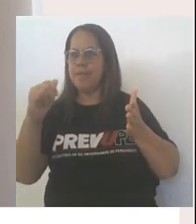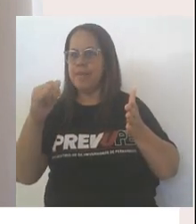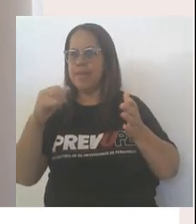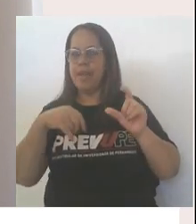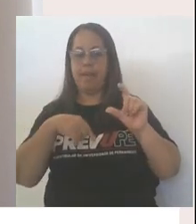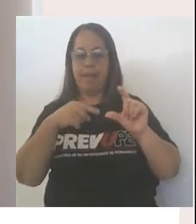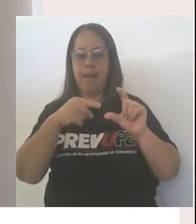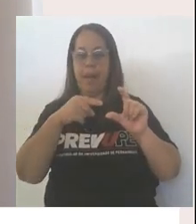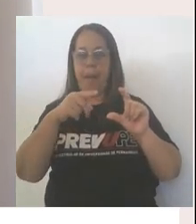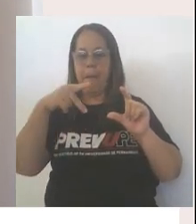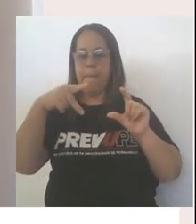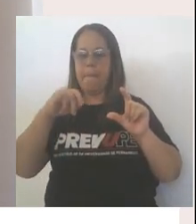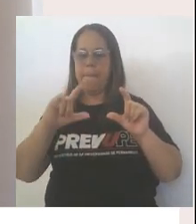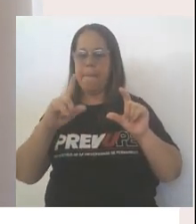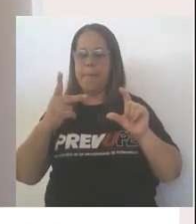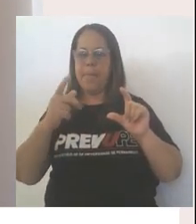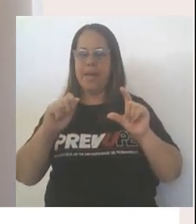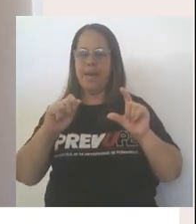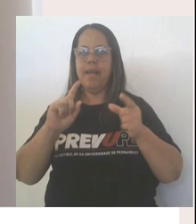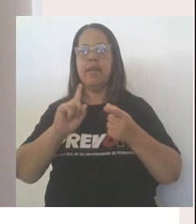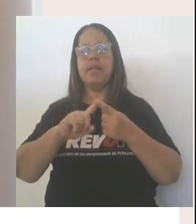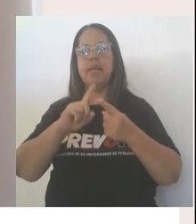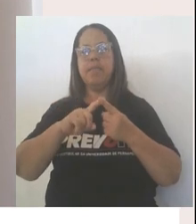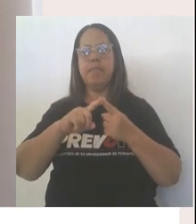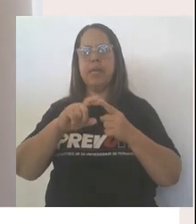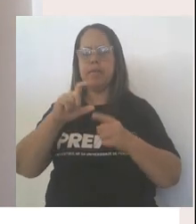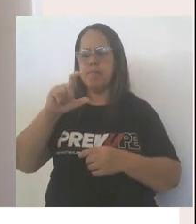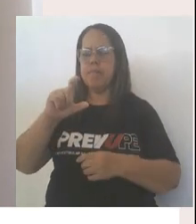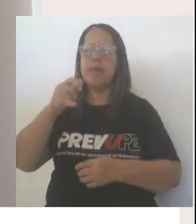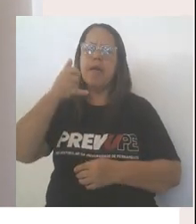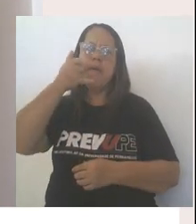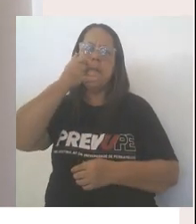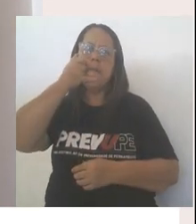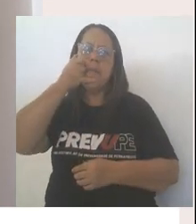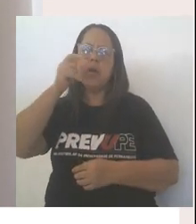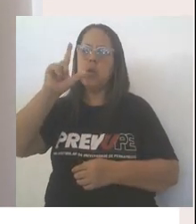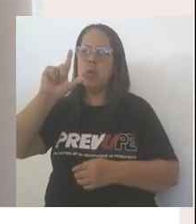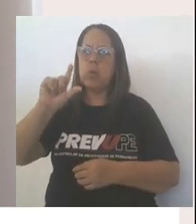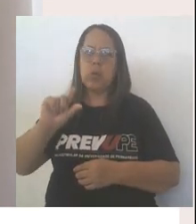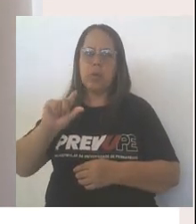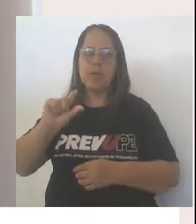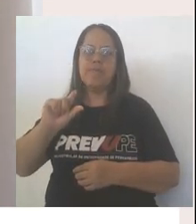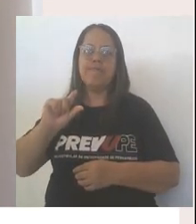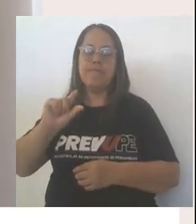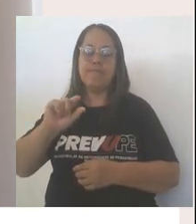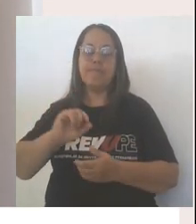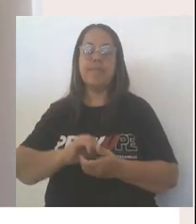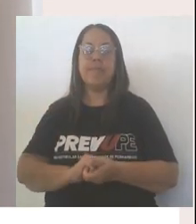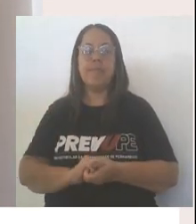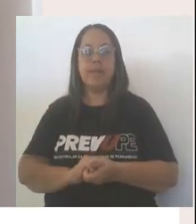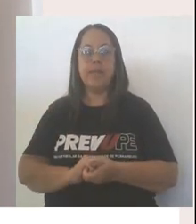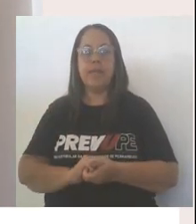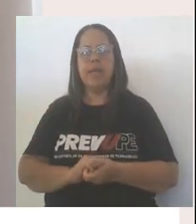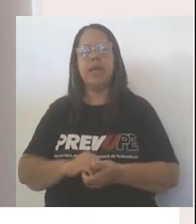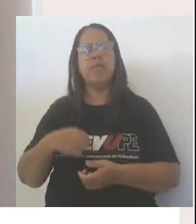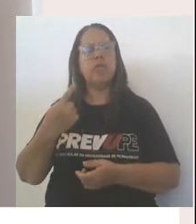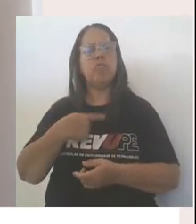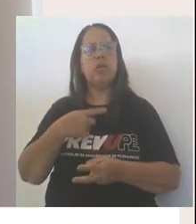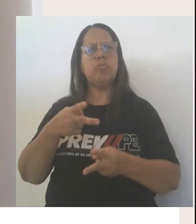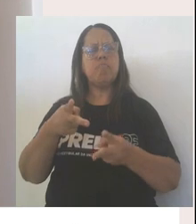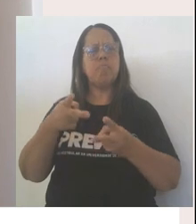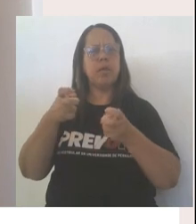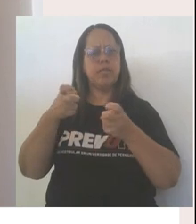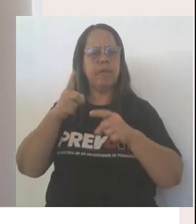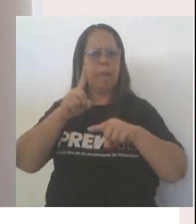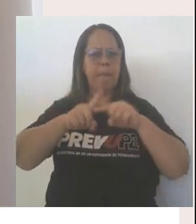que fornecem a energia necessária para esses dispositivos funcionarem. Além disso, quando notamos objetos